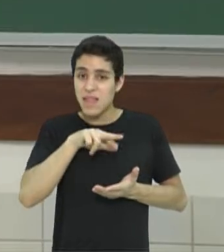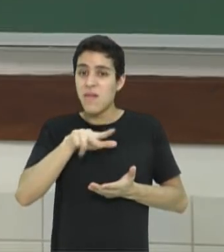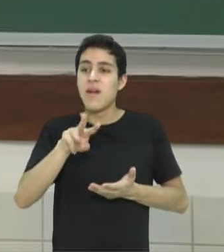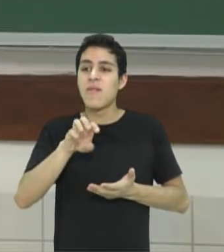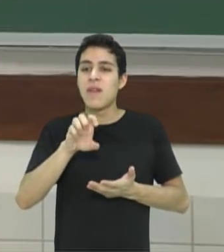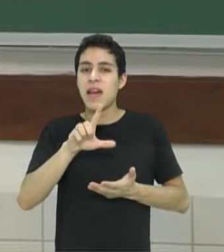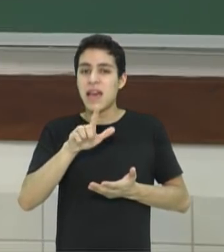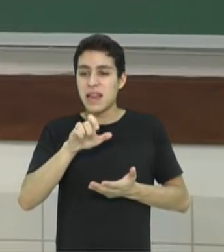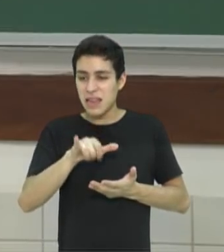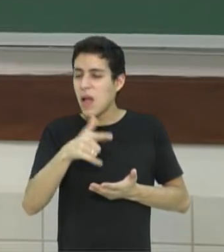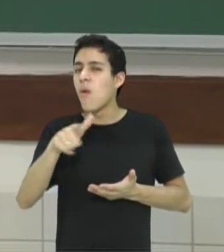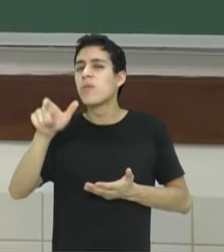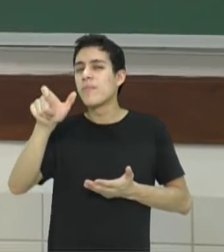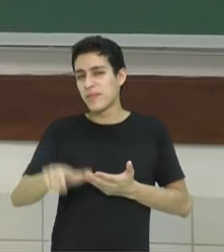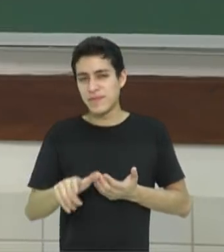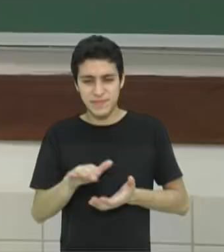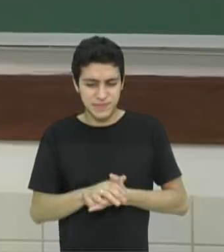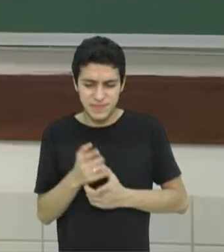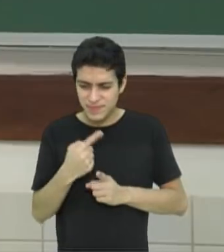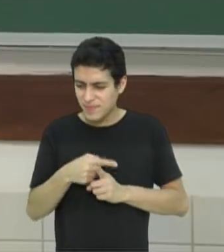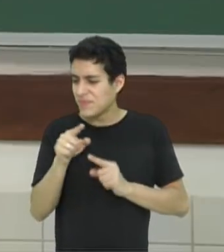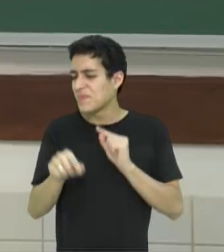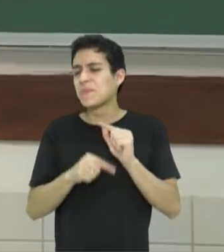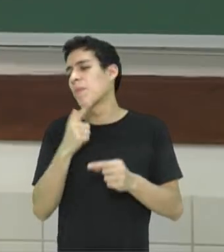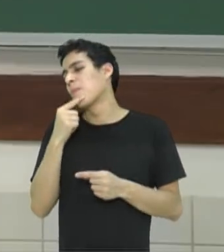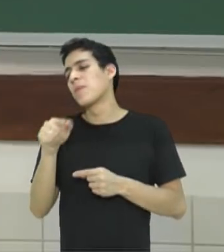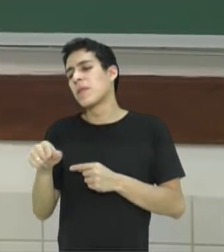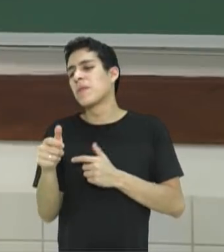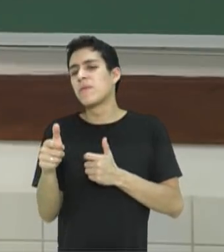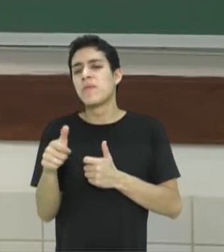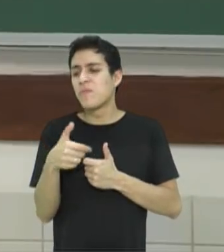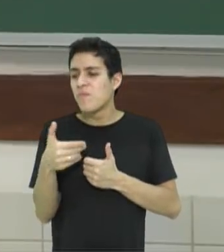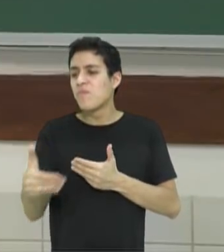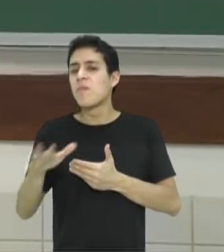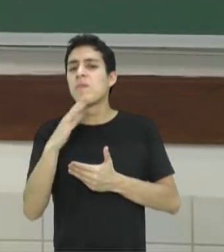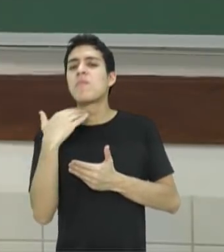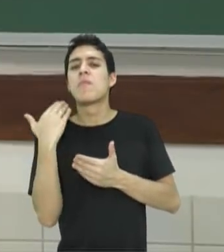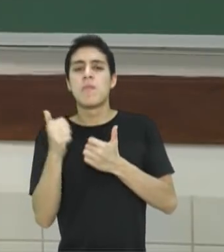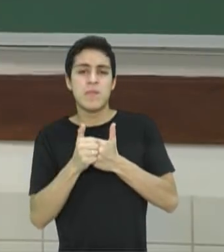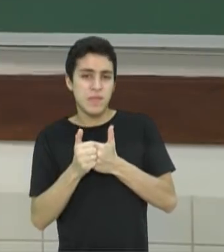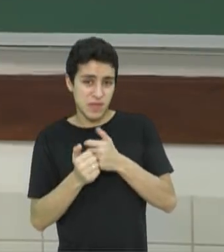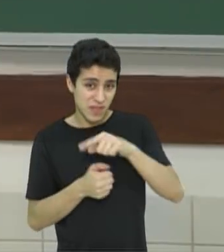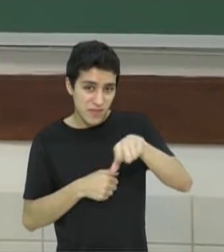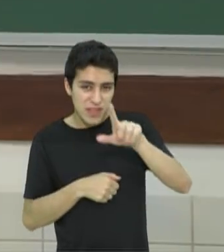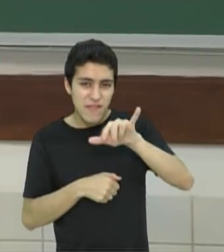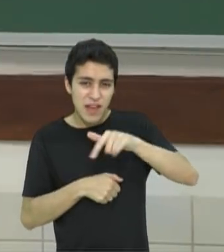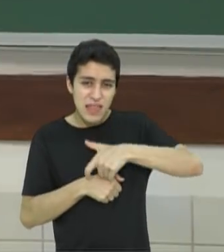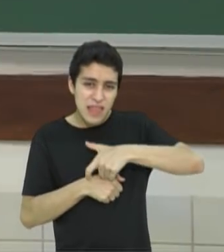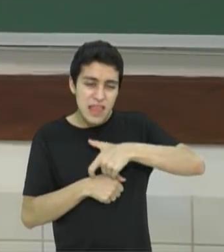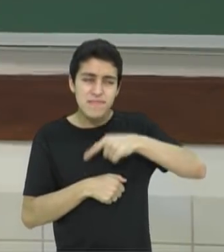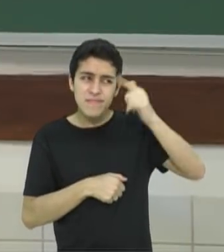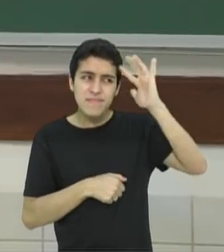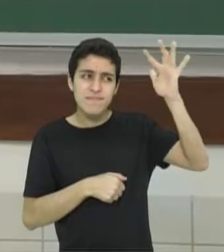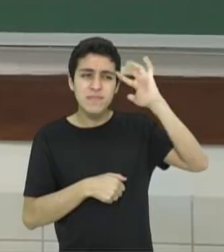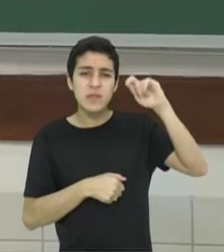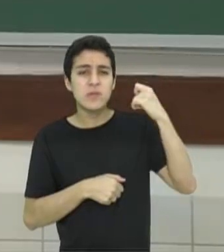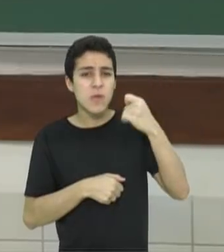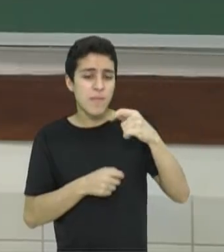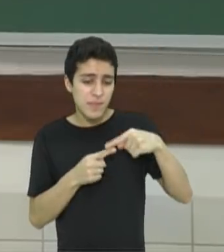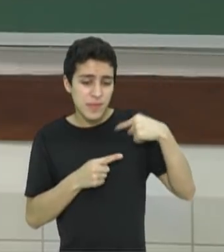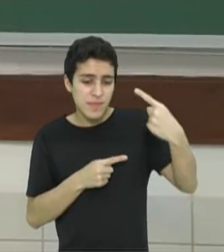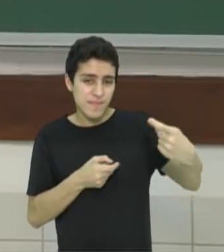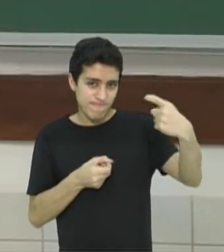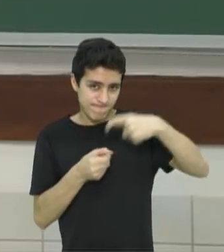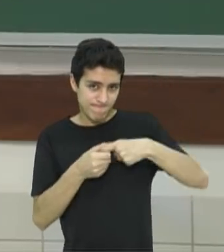né? É a personagem ali. Mas por que achava que ele estava, que o menino estava prestes a morrer? Você vai ter um tempinho para pensar sobre isso e nós